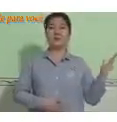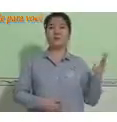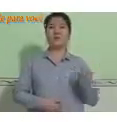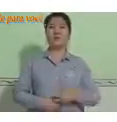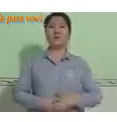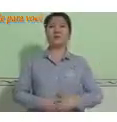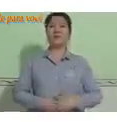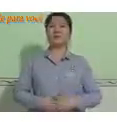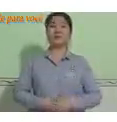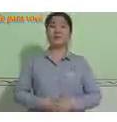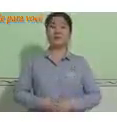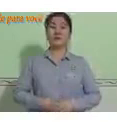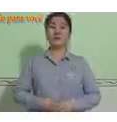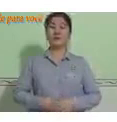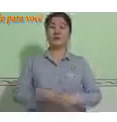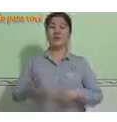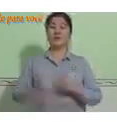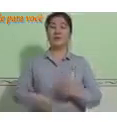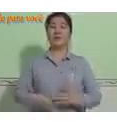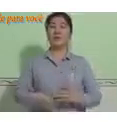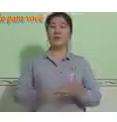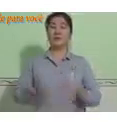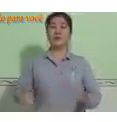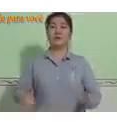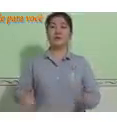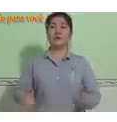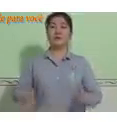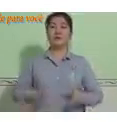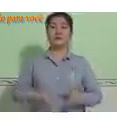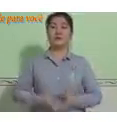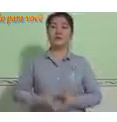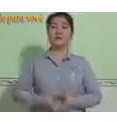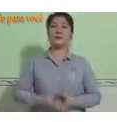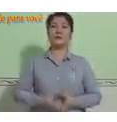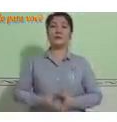Castanhas. 2. Comer legumes e verduras nas